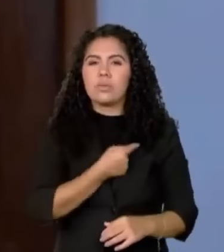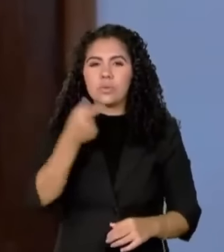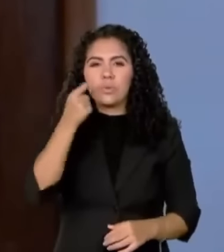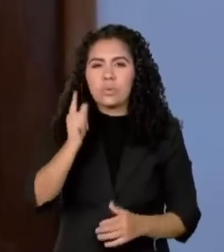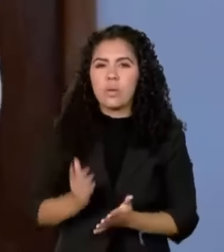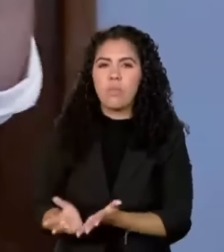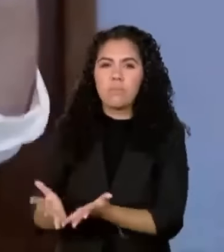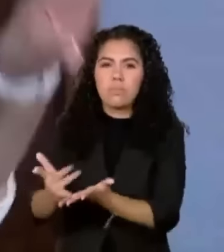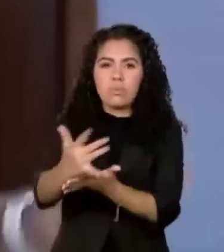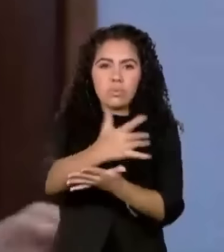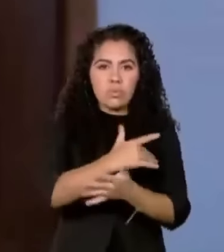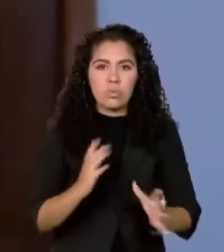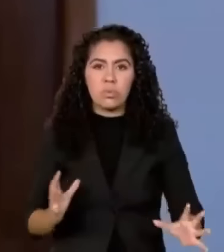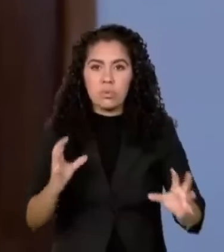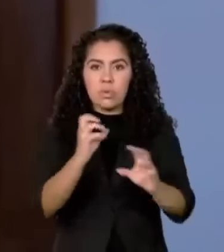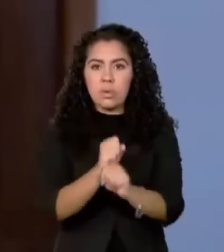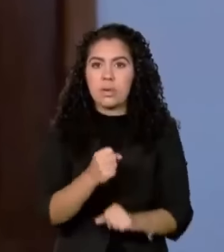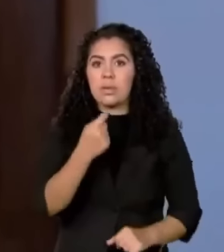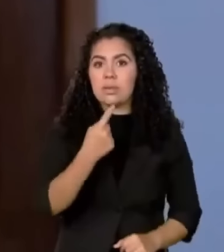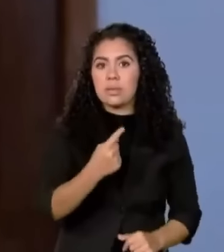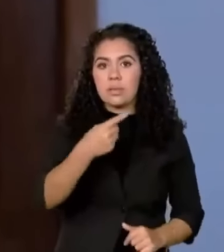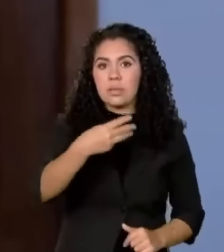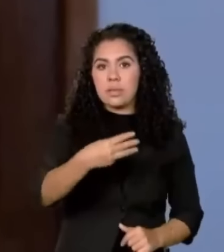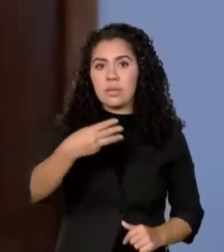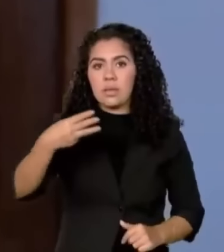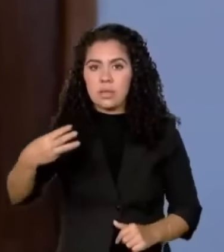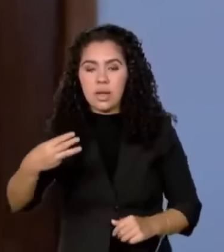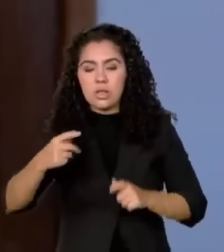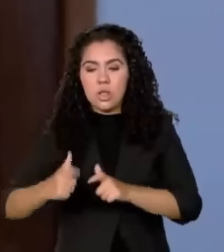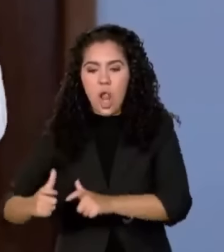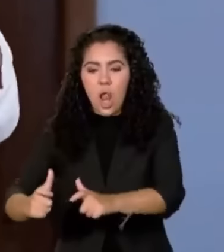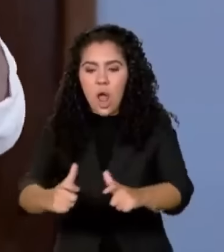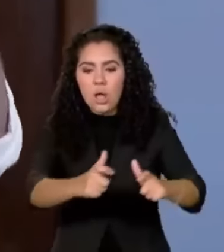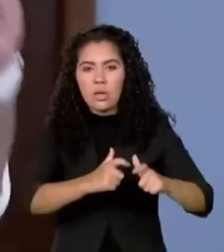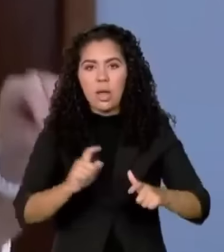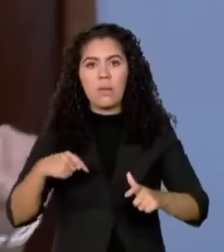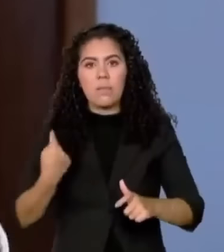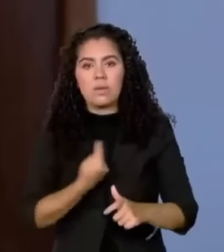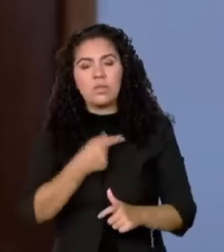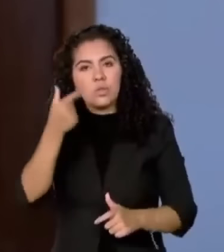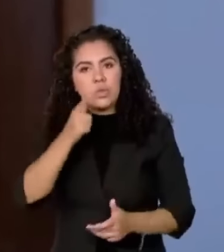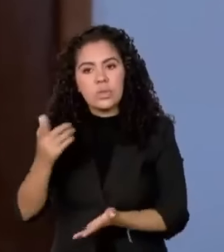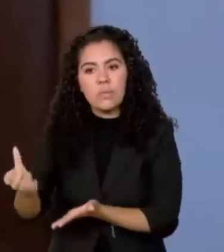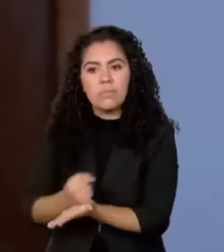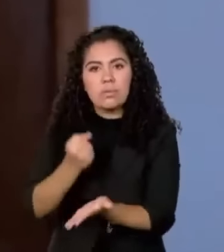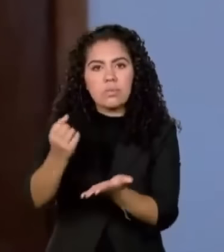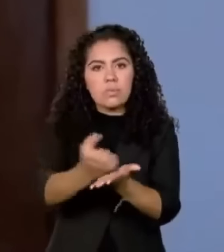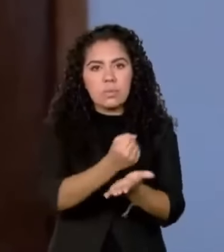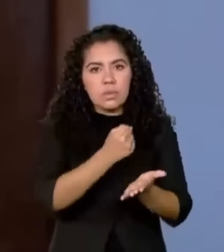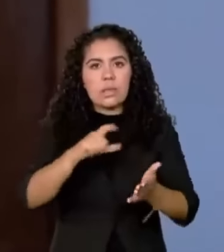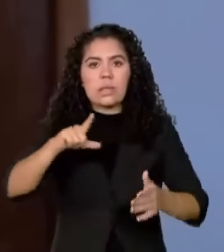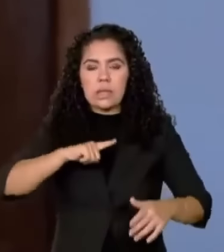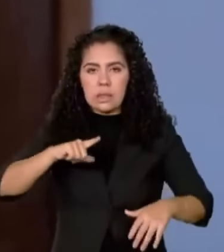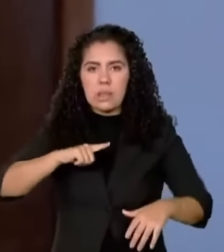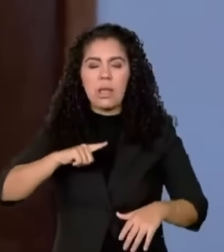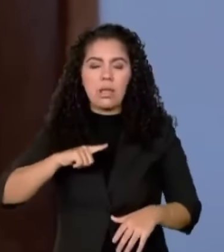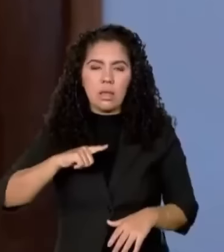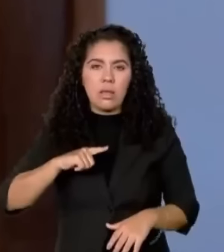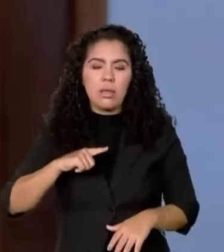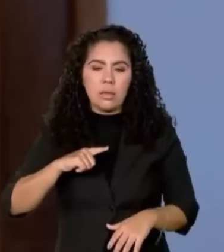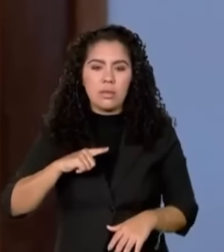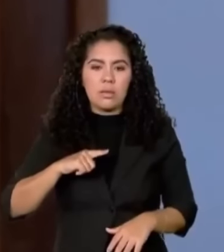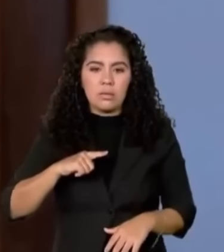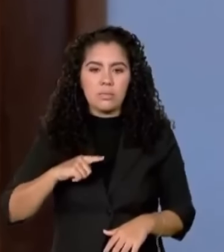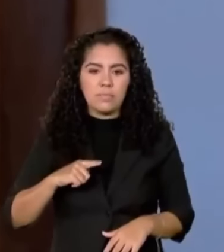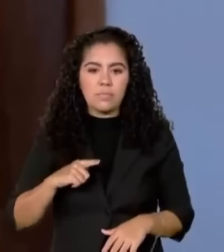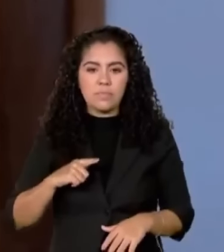menos 133 pontos de resgate que são monitorados, georreferenciados, distribuídos para